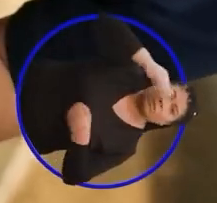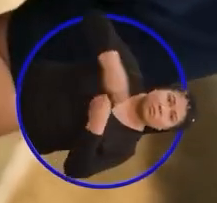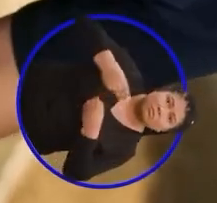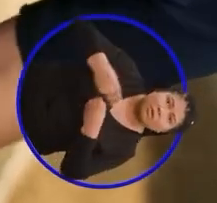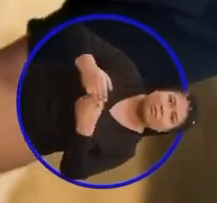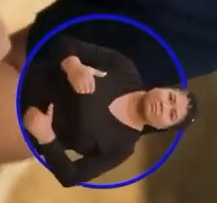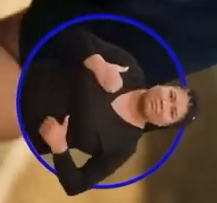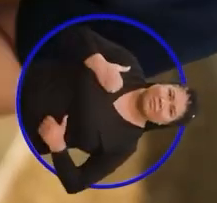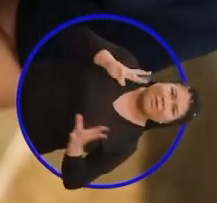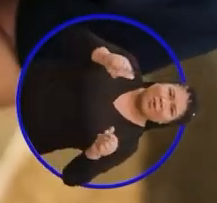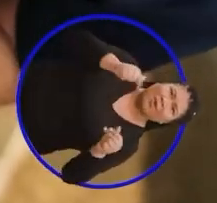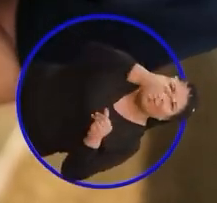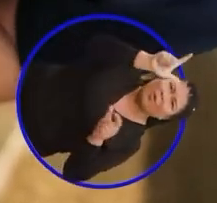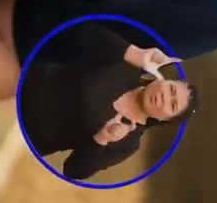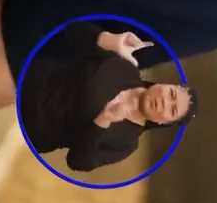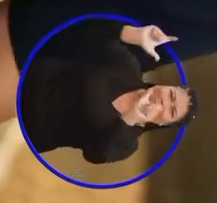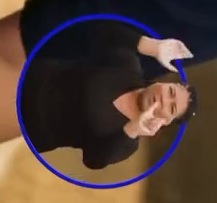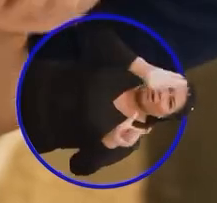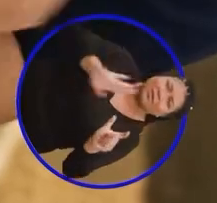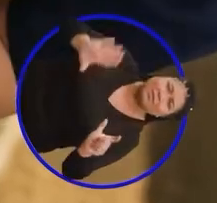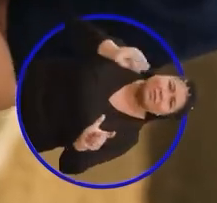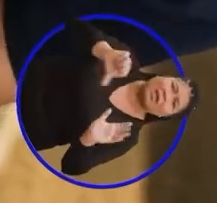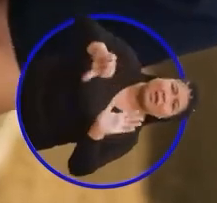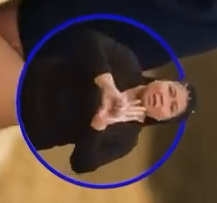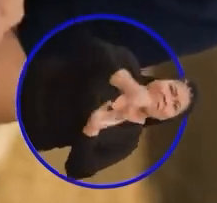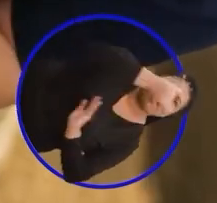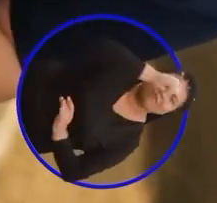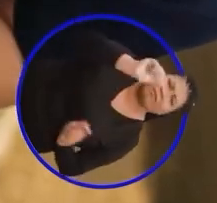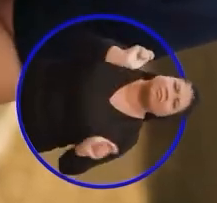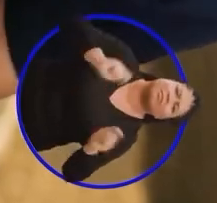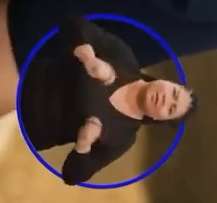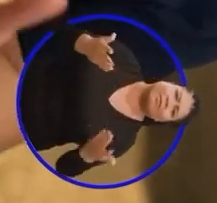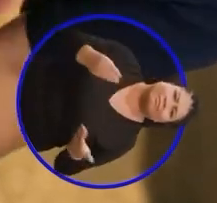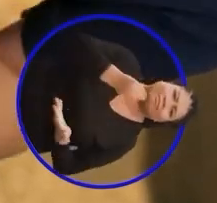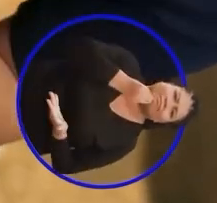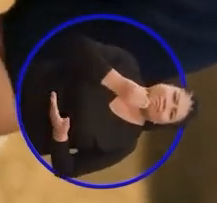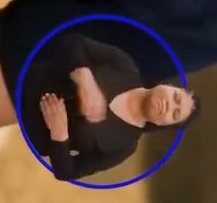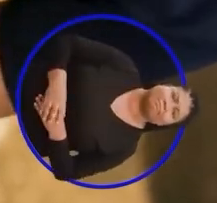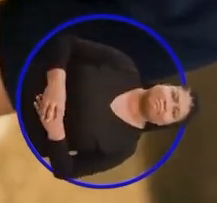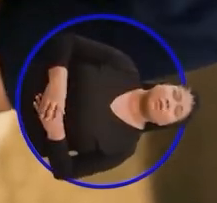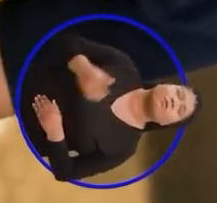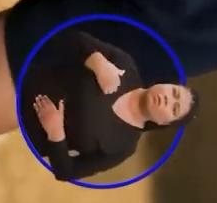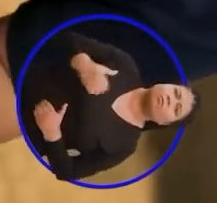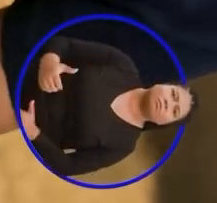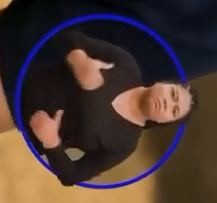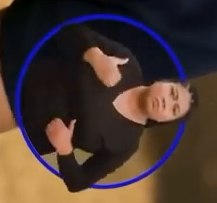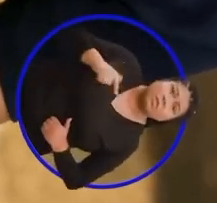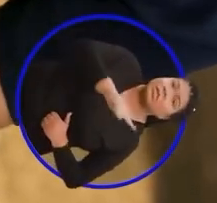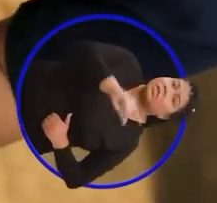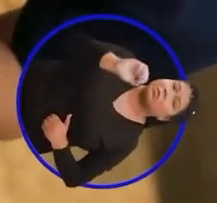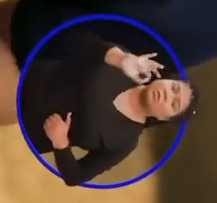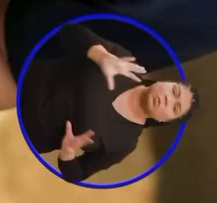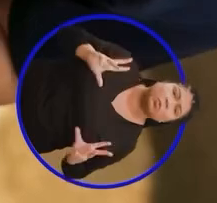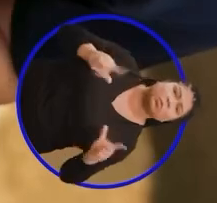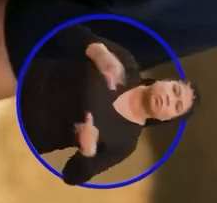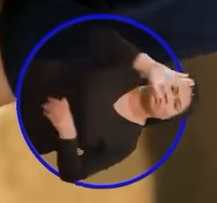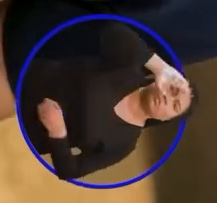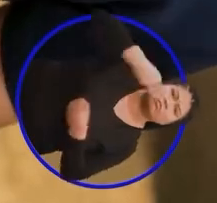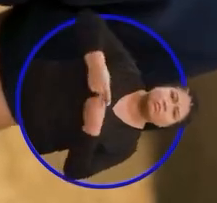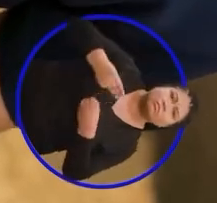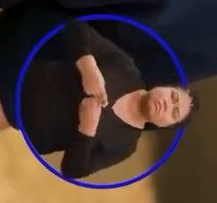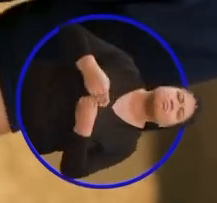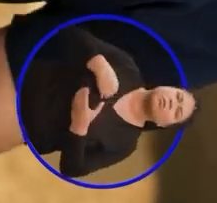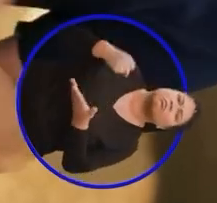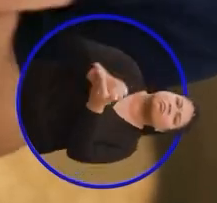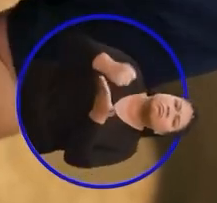estivessem armados, como em outras capitais, muitos crimes que ocorreram em Manaus poderiam ser evitados. Eu vou armar 100%